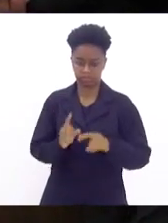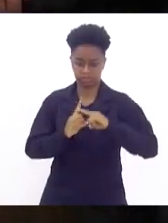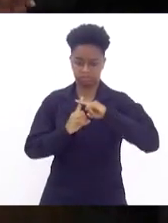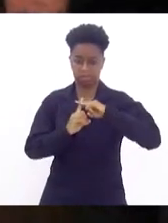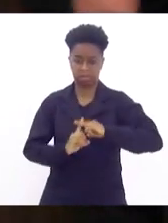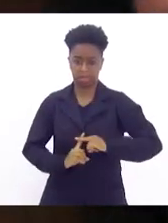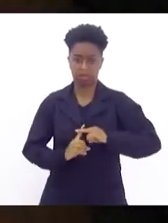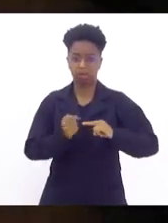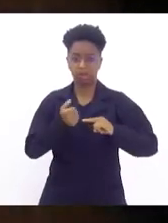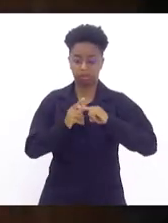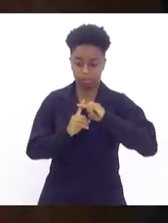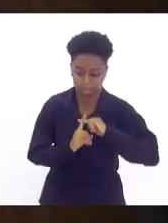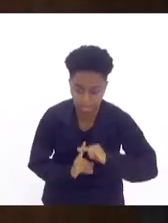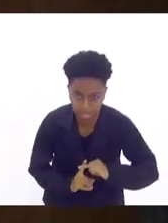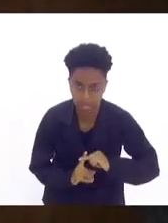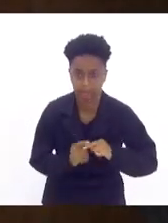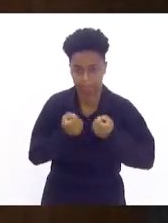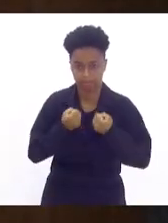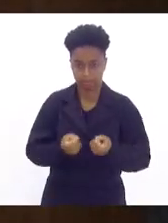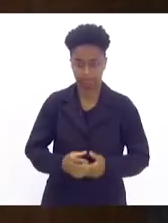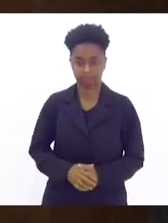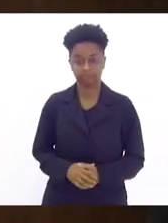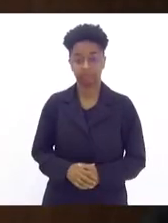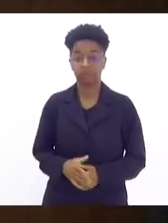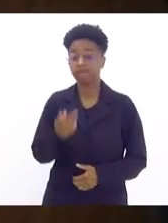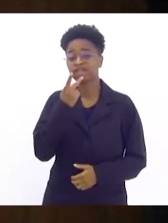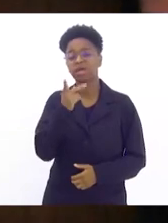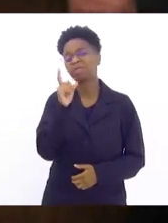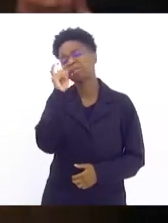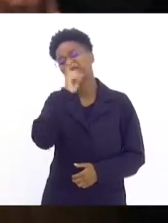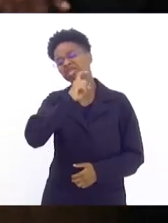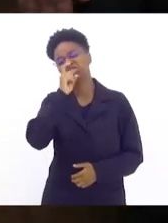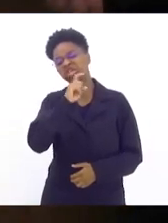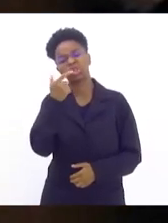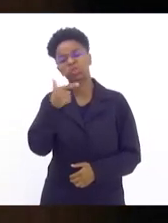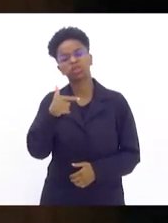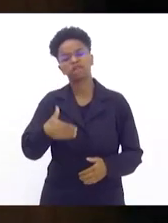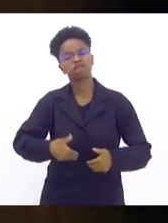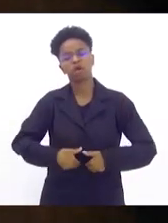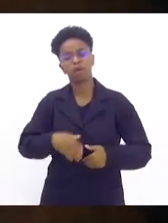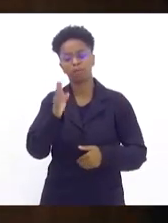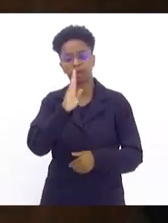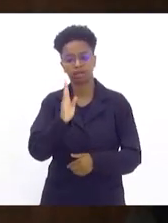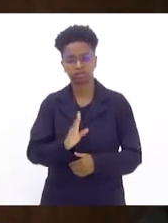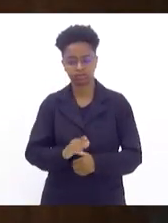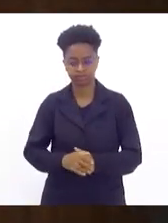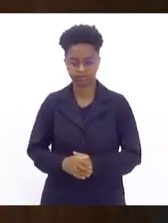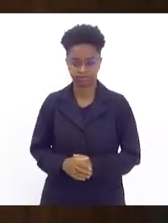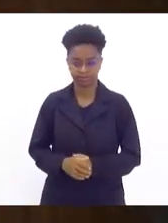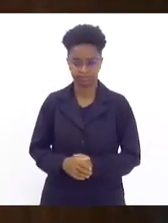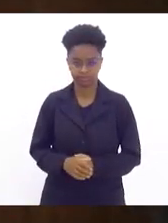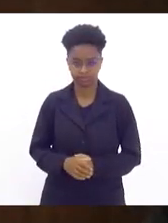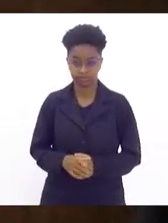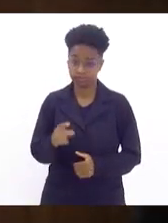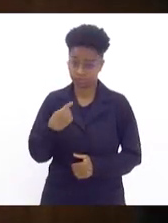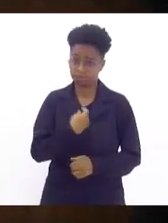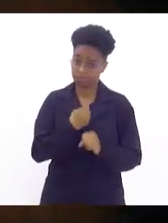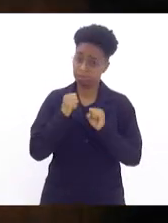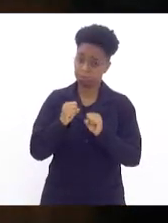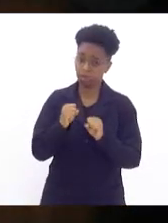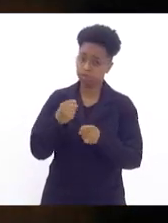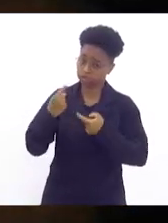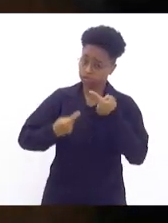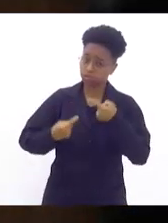arrasta o pescoço dele no chão dizer que era uma mentira que tinha fome nesse país a gente pode discutir